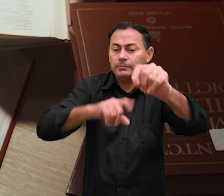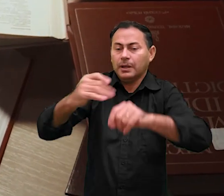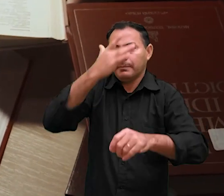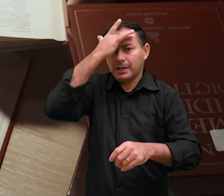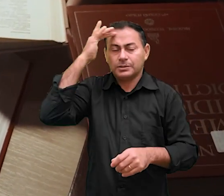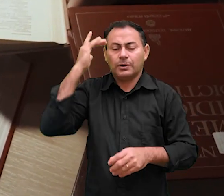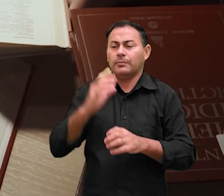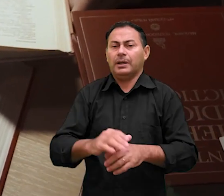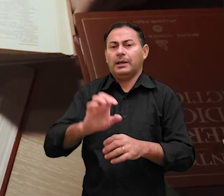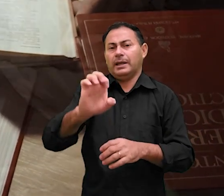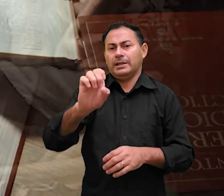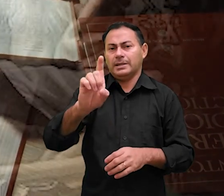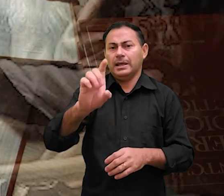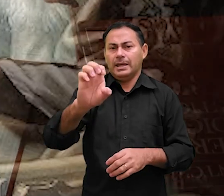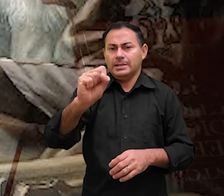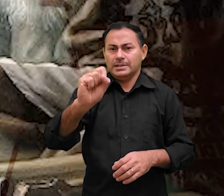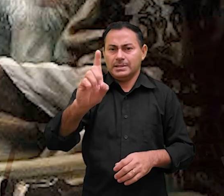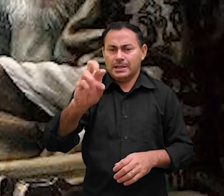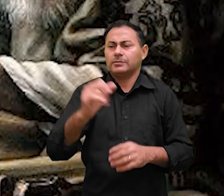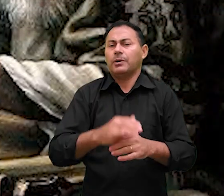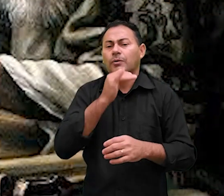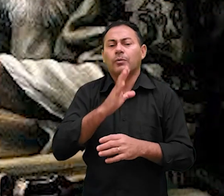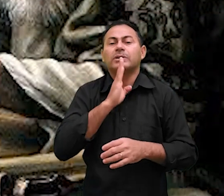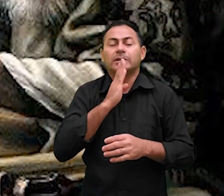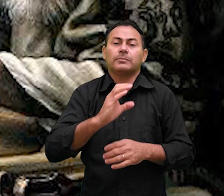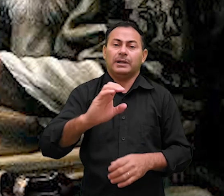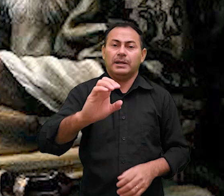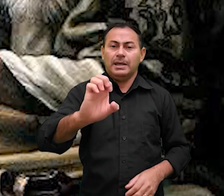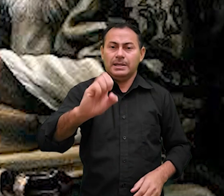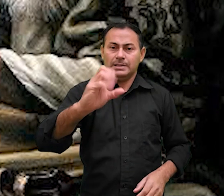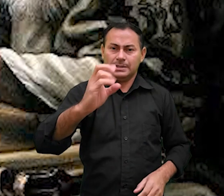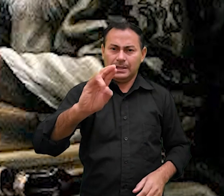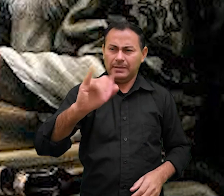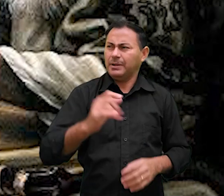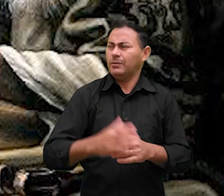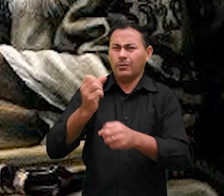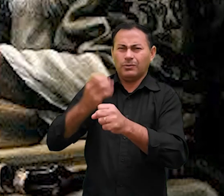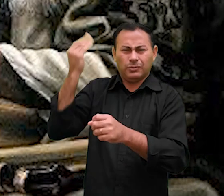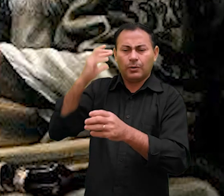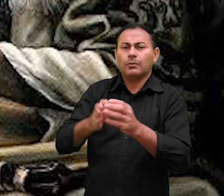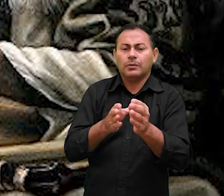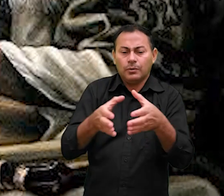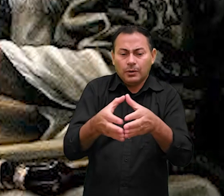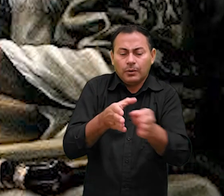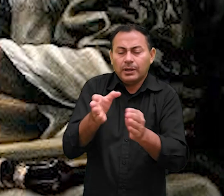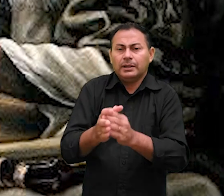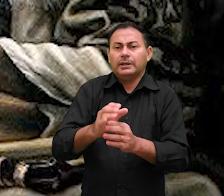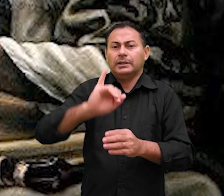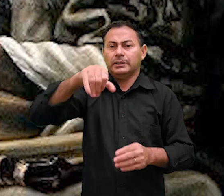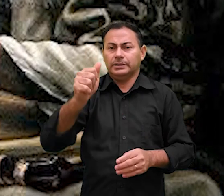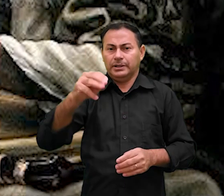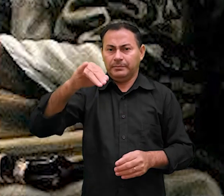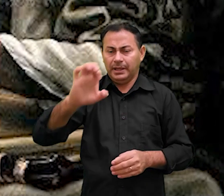por homens como Esdras, que eram chamados de escribas. Por volta do ano 100, ano Domini, em um conselho chamado Conselho de